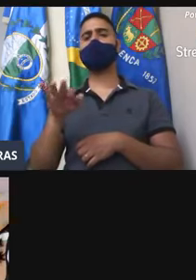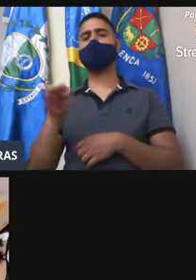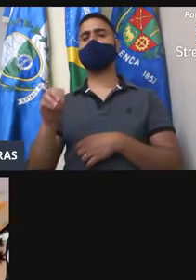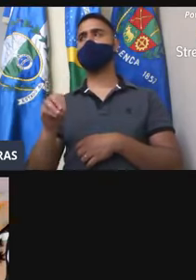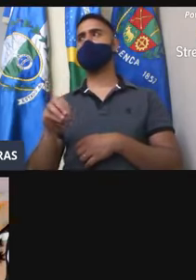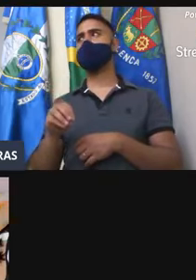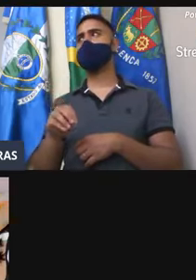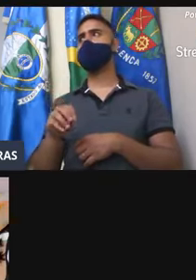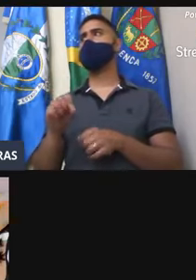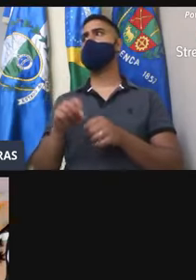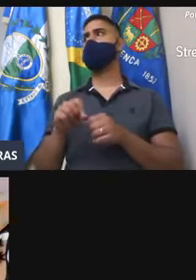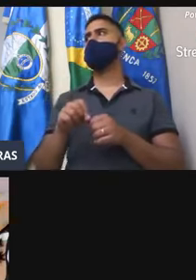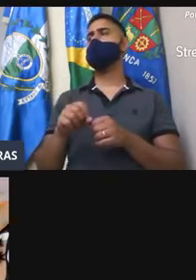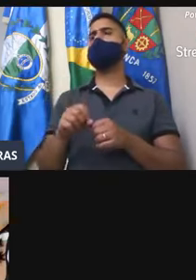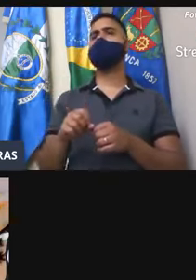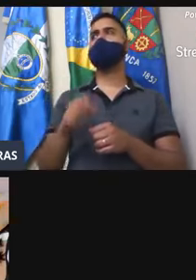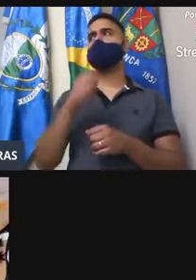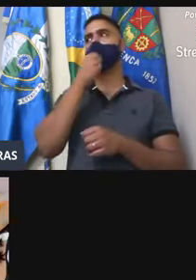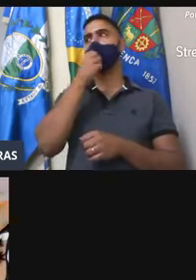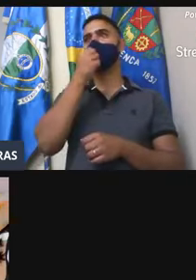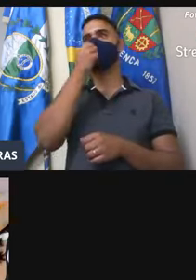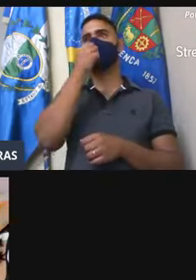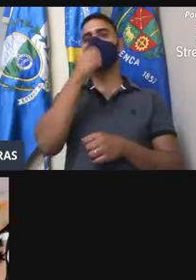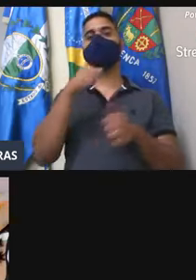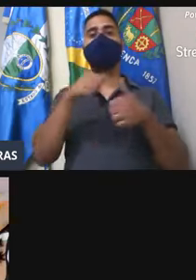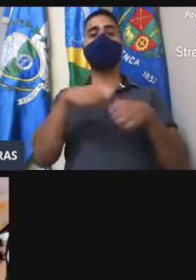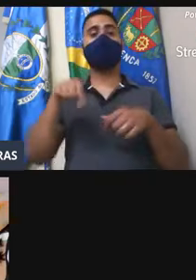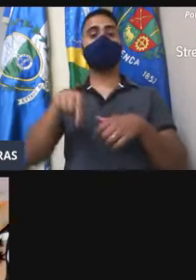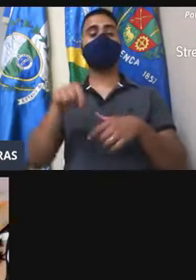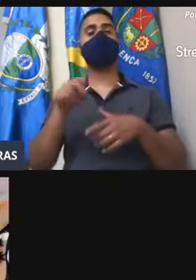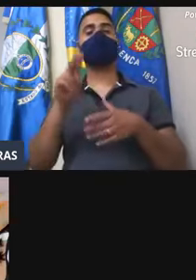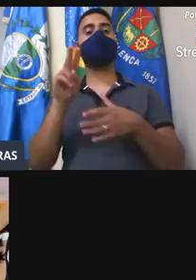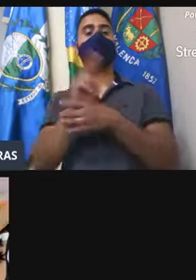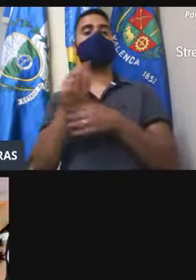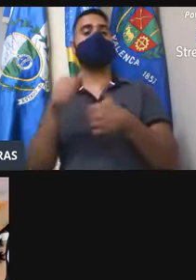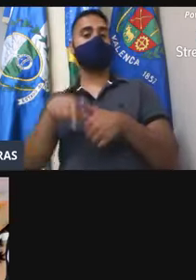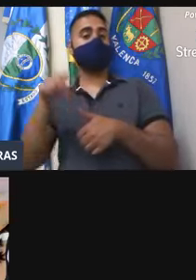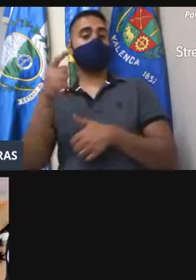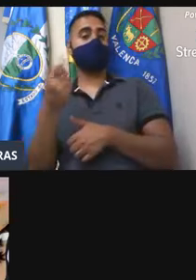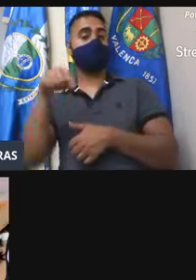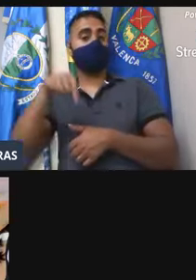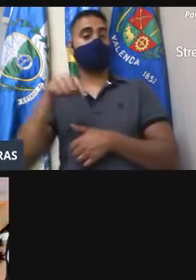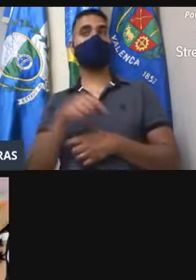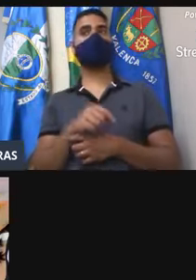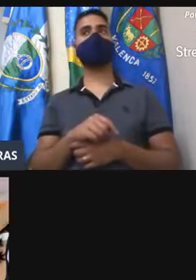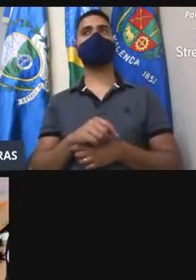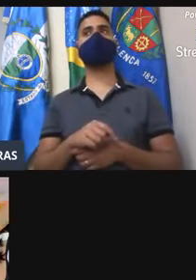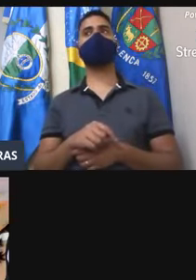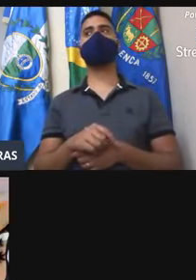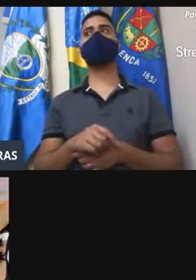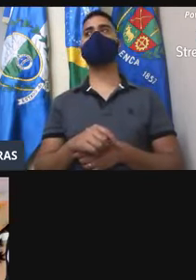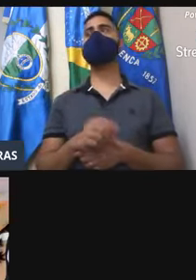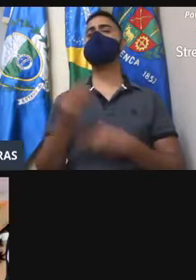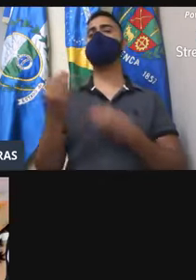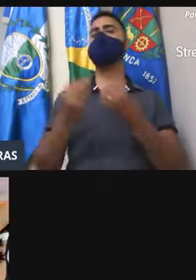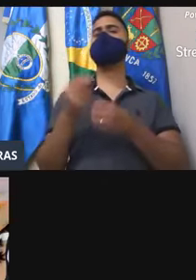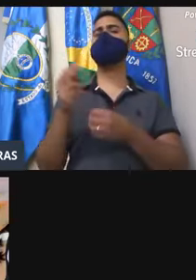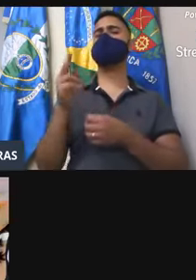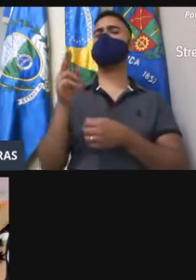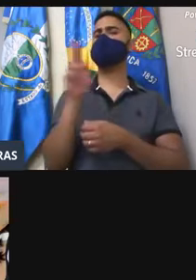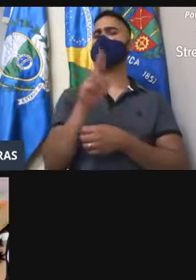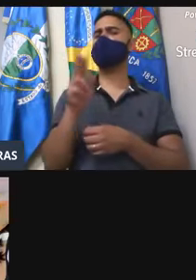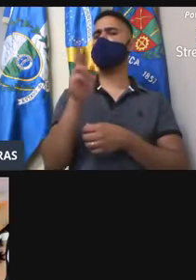fica um consórcio, o que quer que seja, para ficar aqui na nossa cidade o dinheiro, entendeu? Aí você vê, olha só o gasto que é para levar daqui